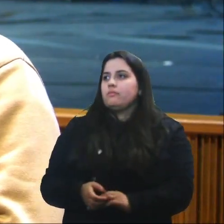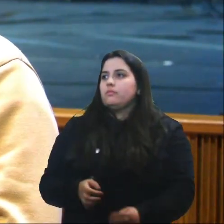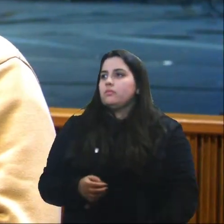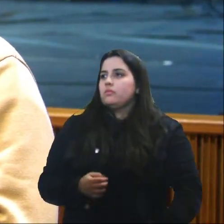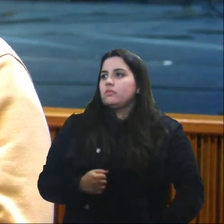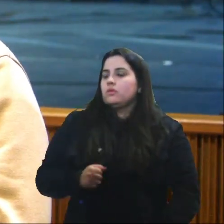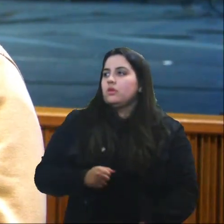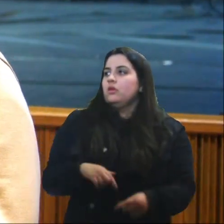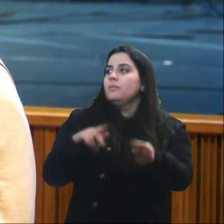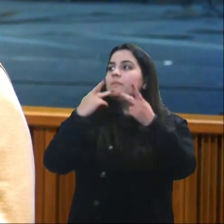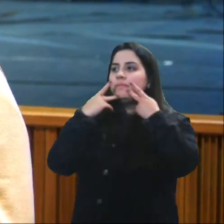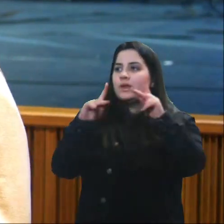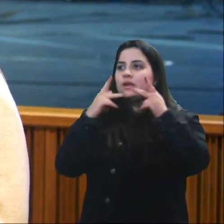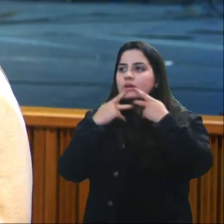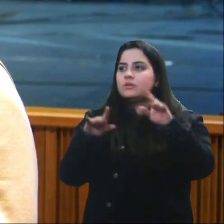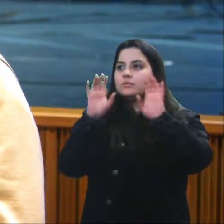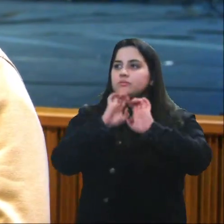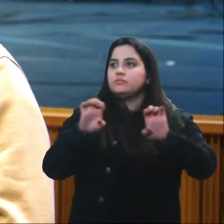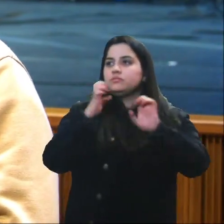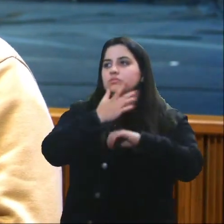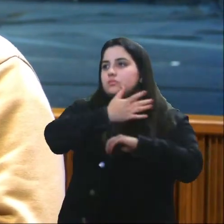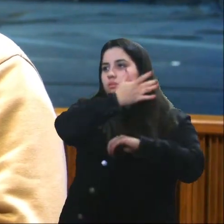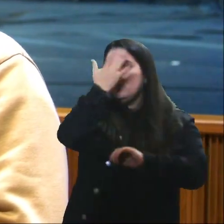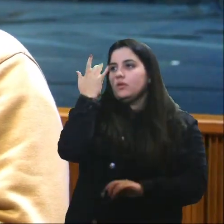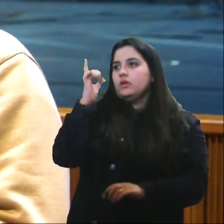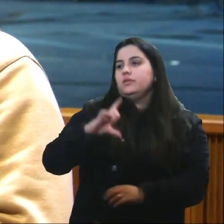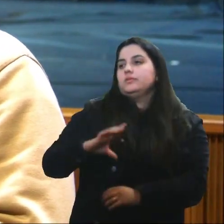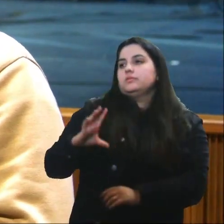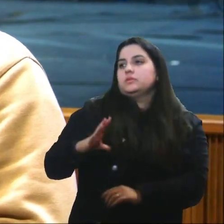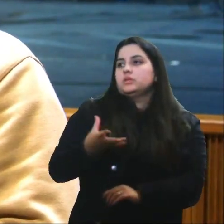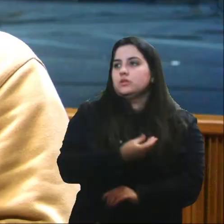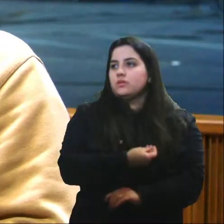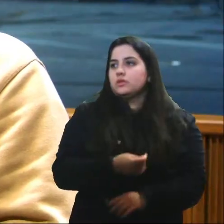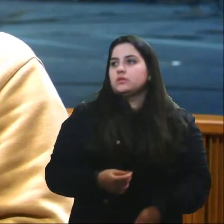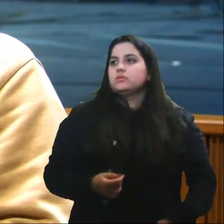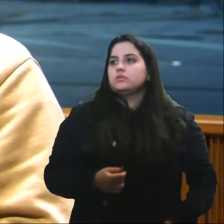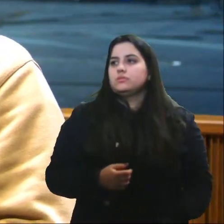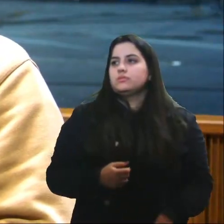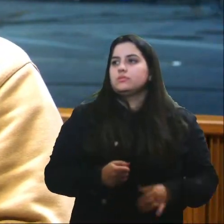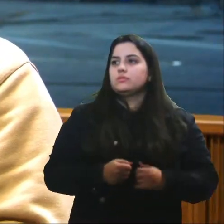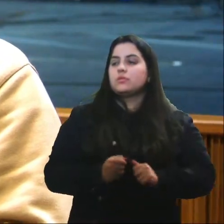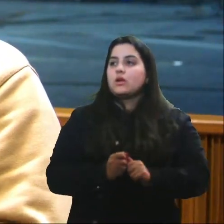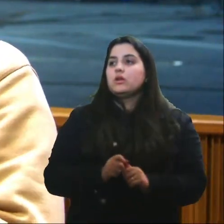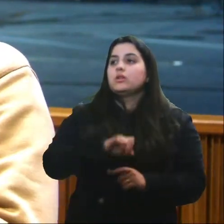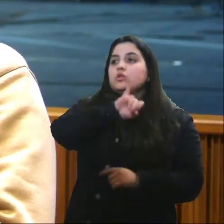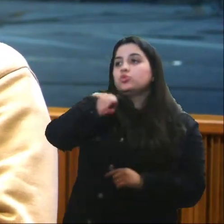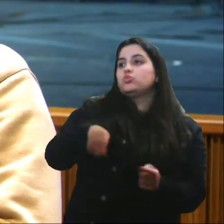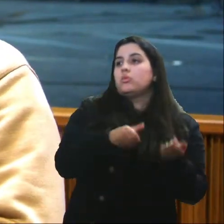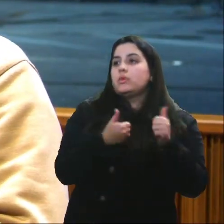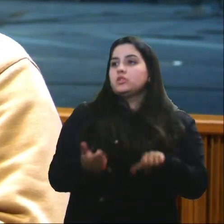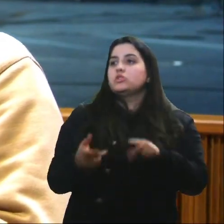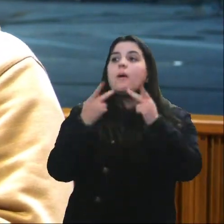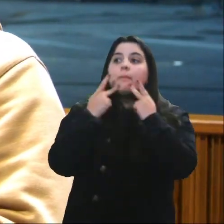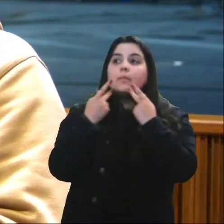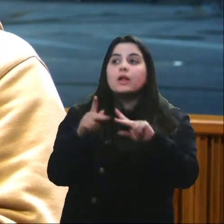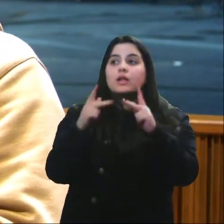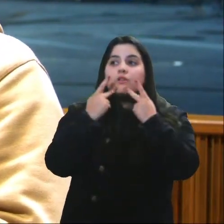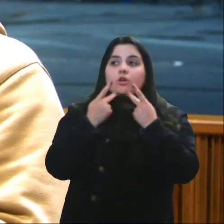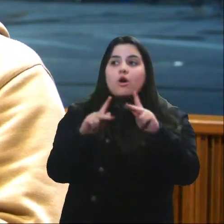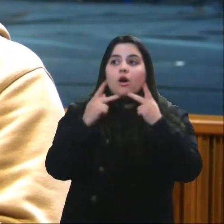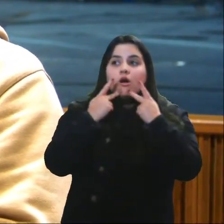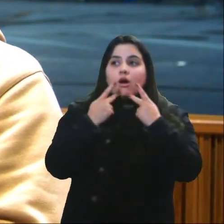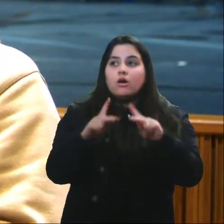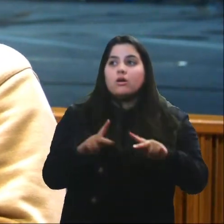de pregar o evangelho e pessoas serem salvas. João Batista pregou o evangelho a tal ponto